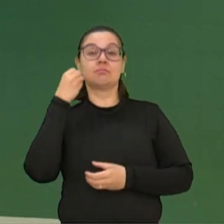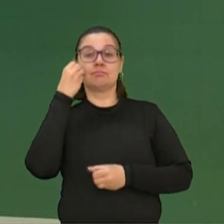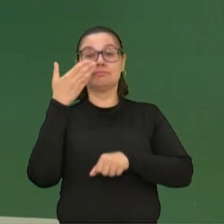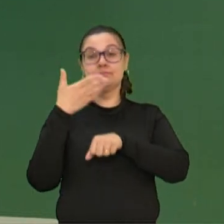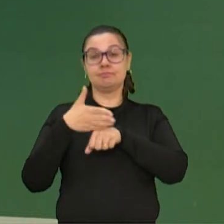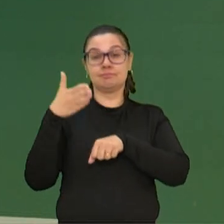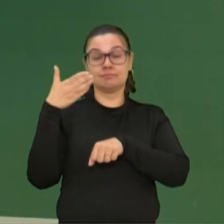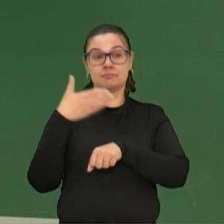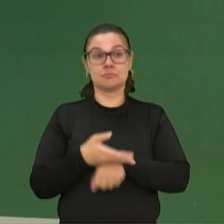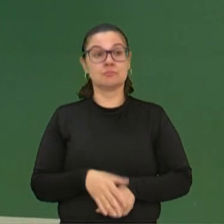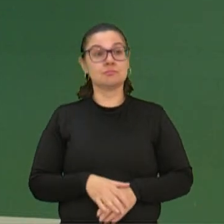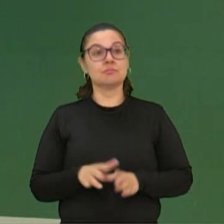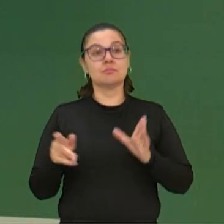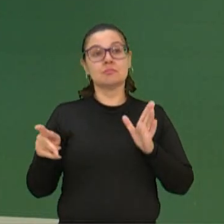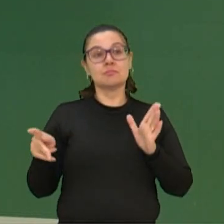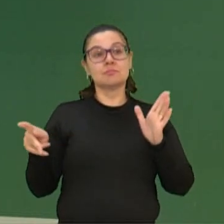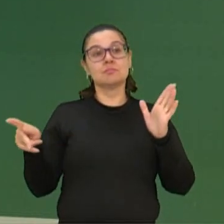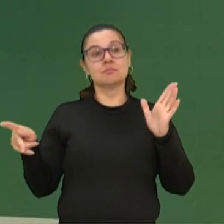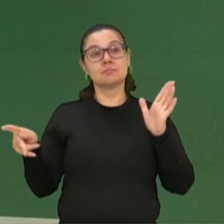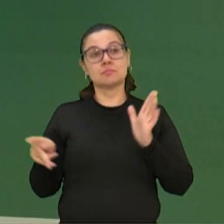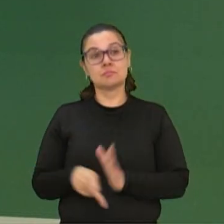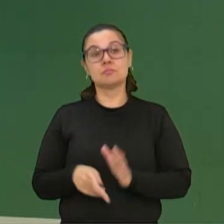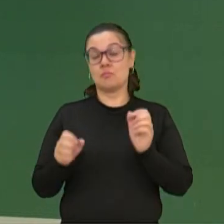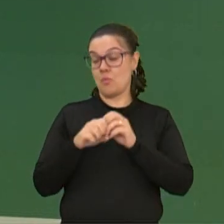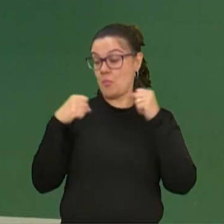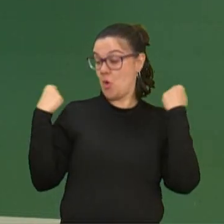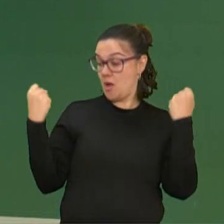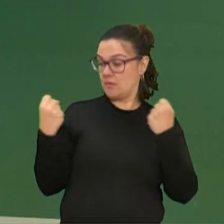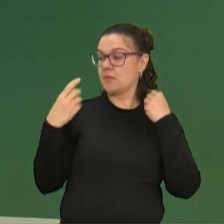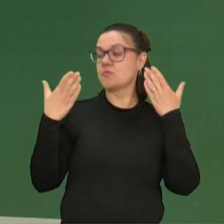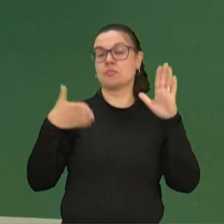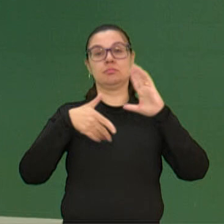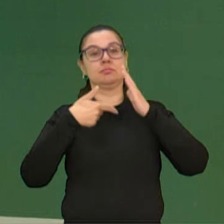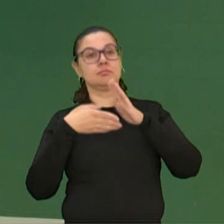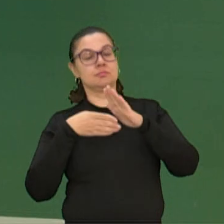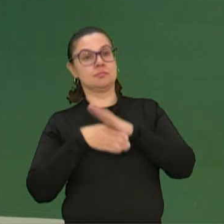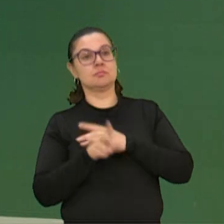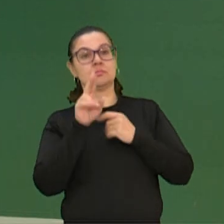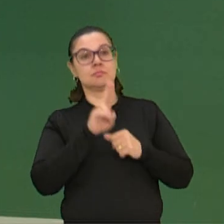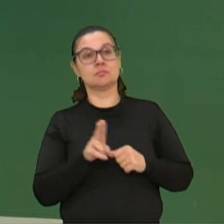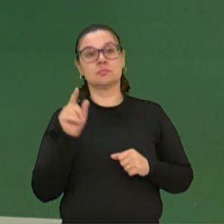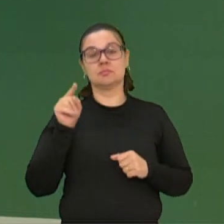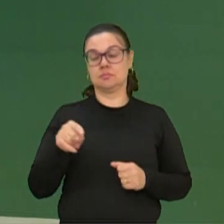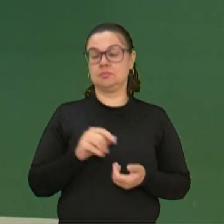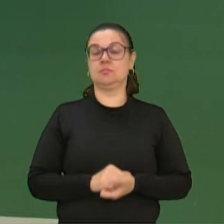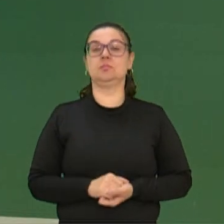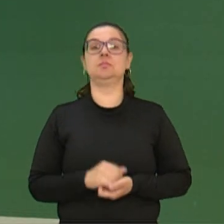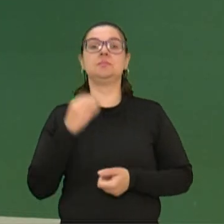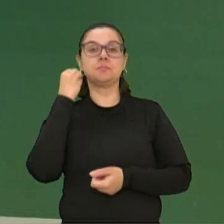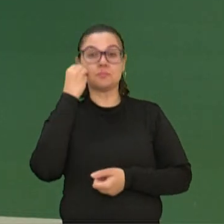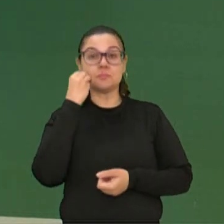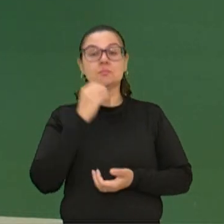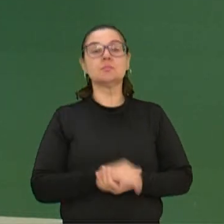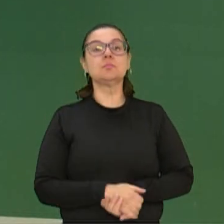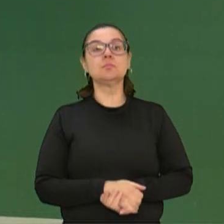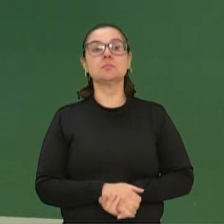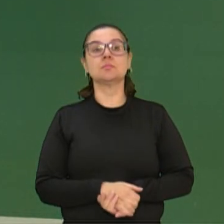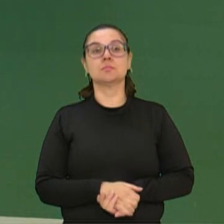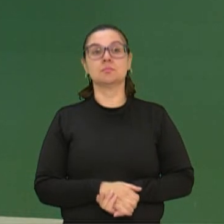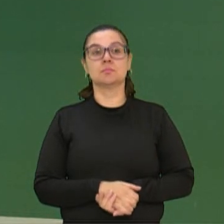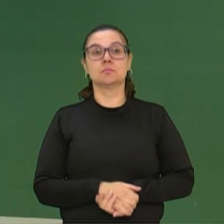que é feito pessoas em atletas, costumam fazer mais esse tipo de exame.